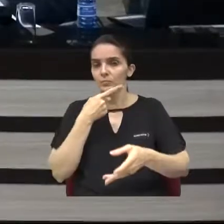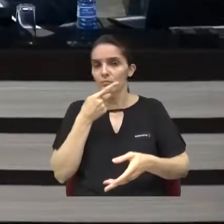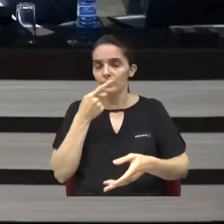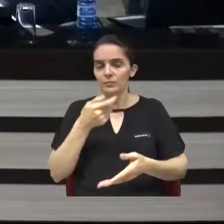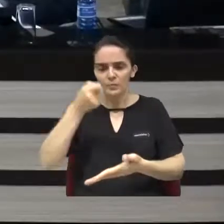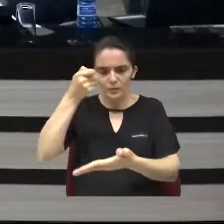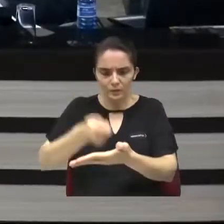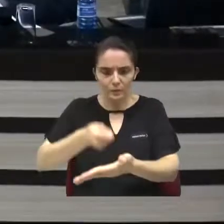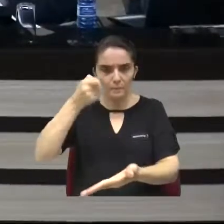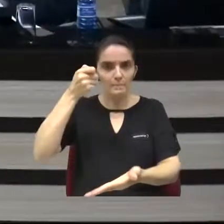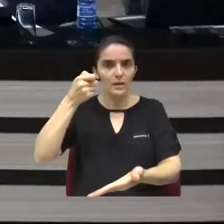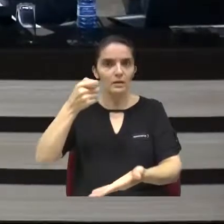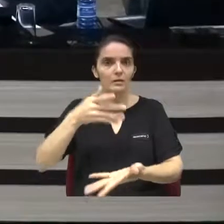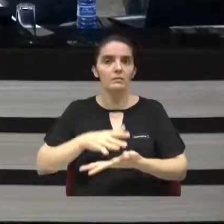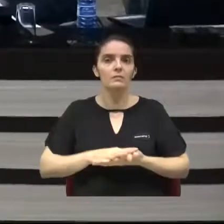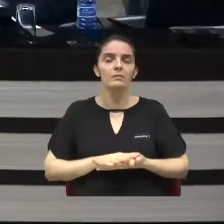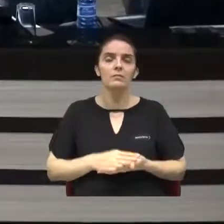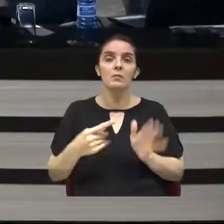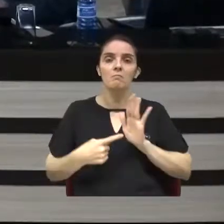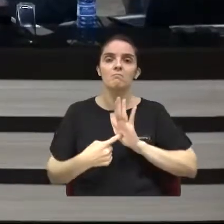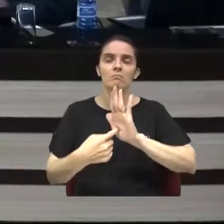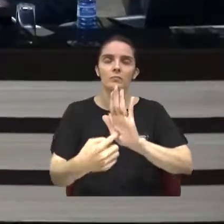apresentação